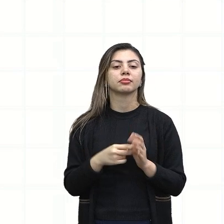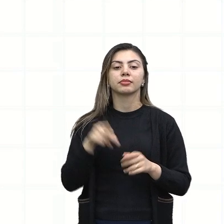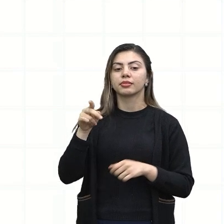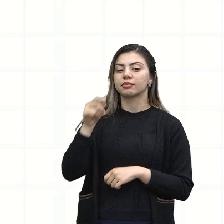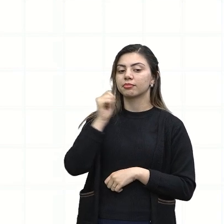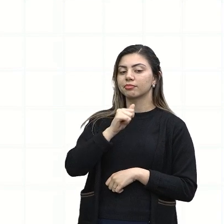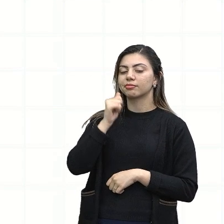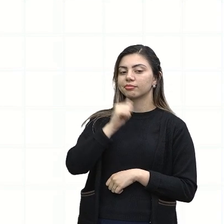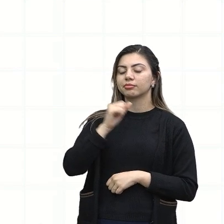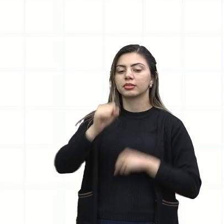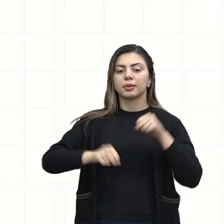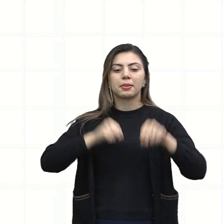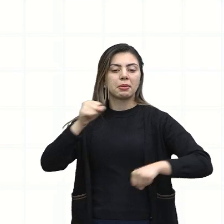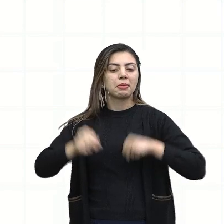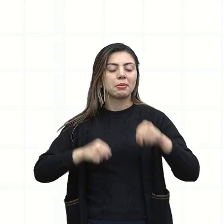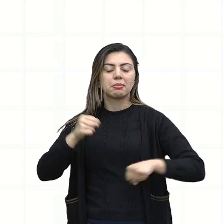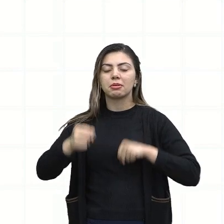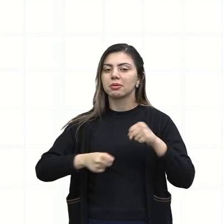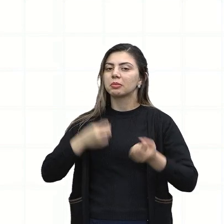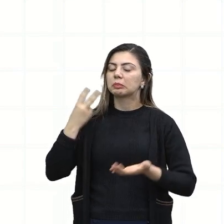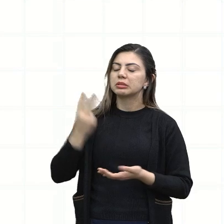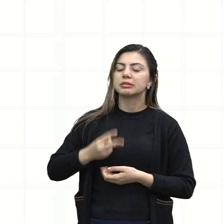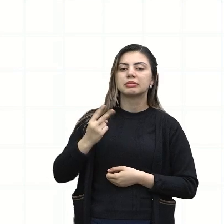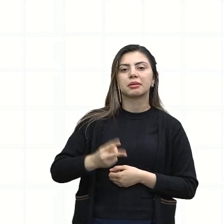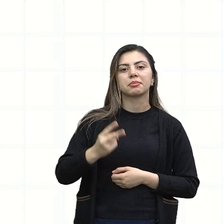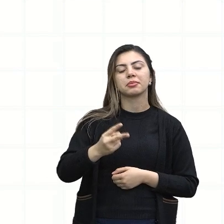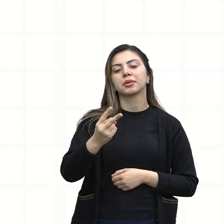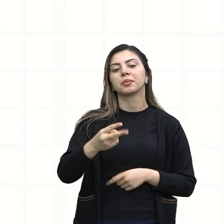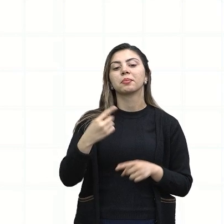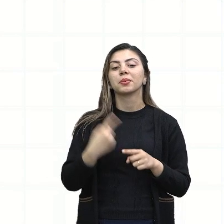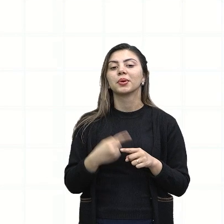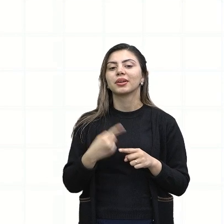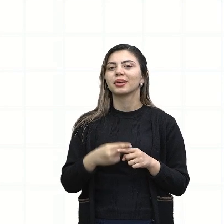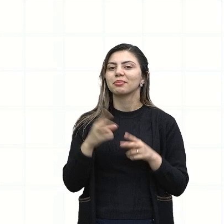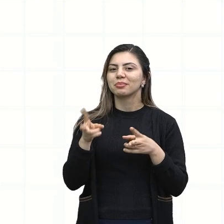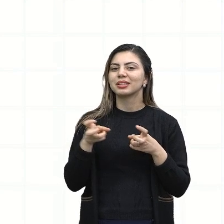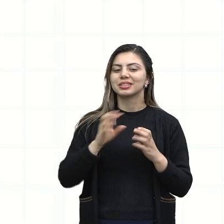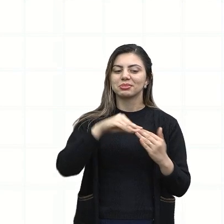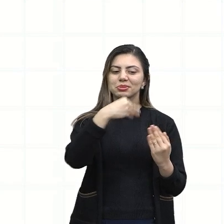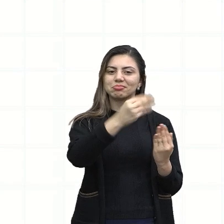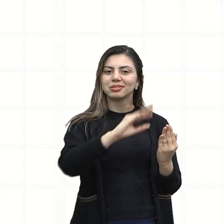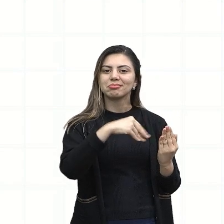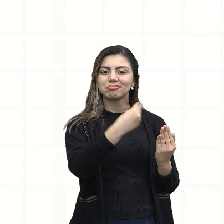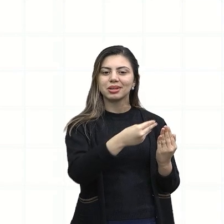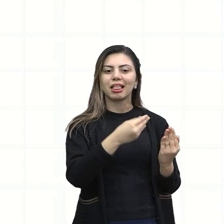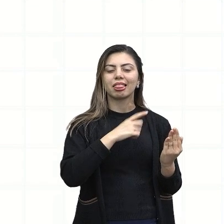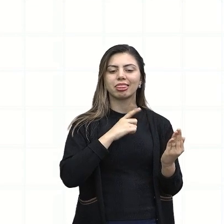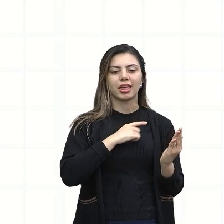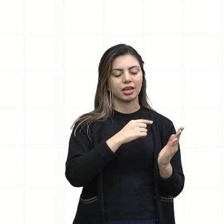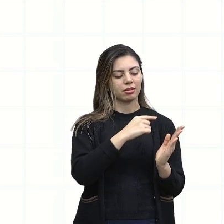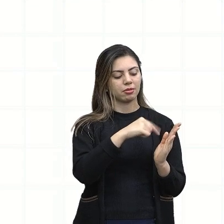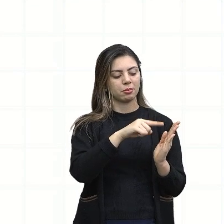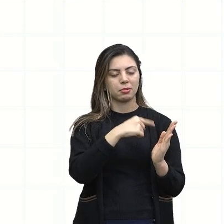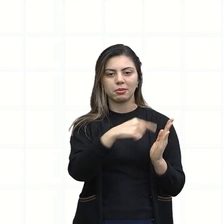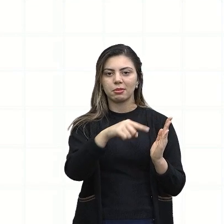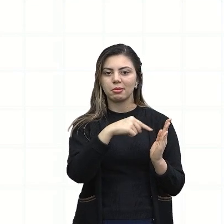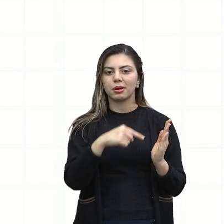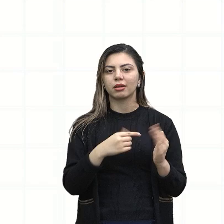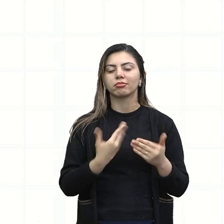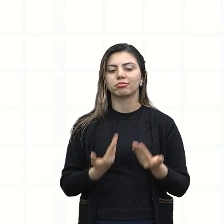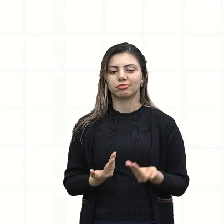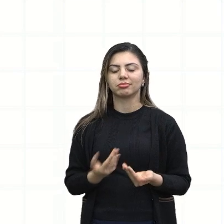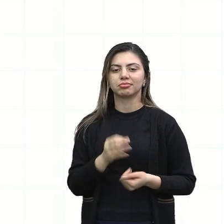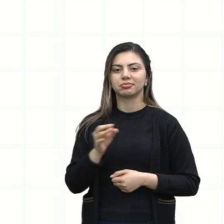de bicicleta. Ok? Sempre. Porque tá tudo marcado aí, né? Então, Dani always rides